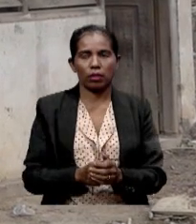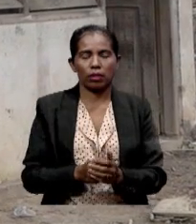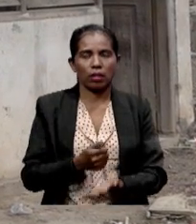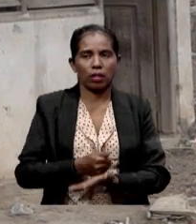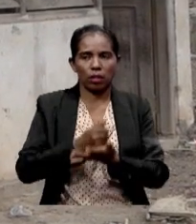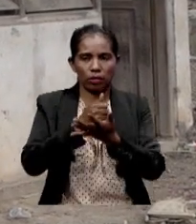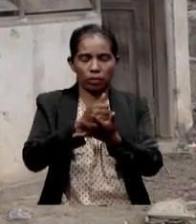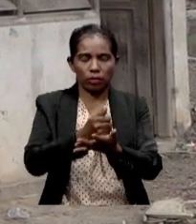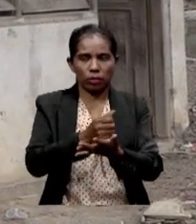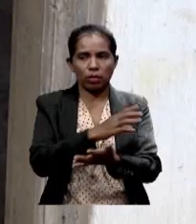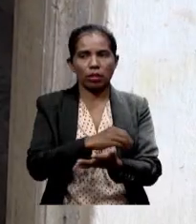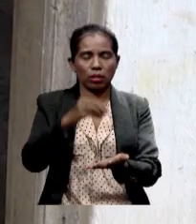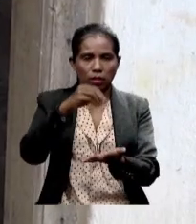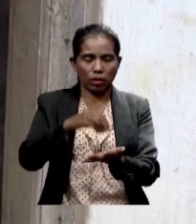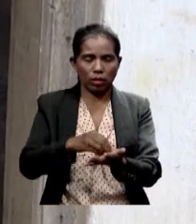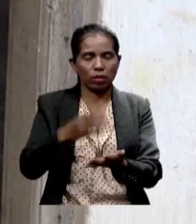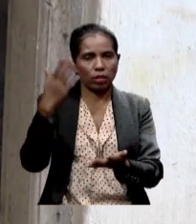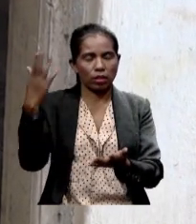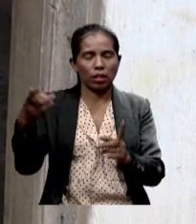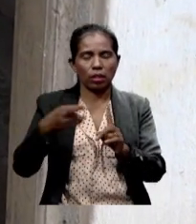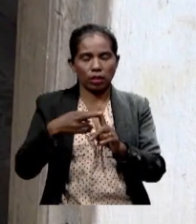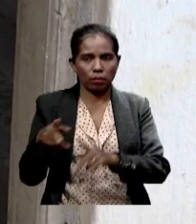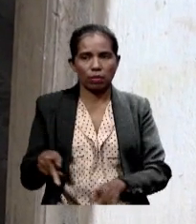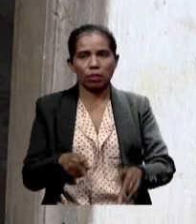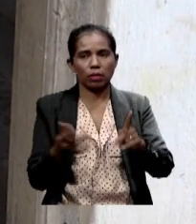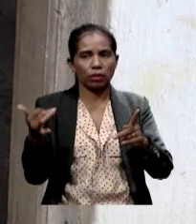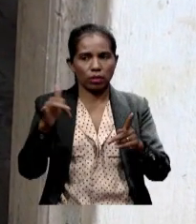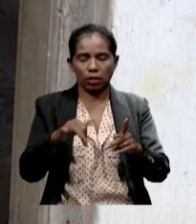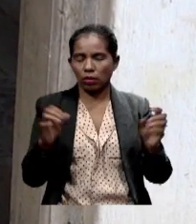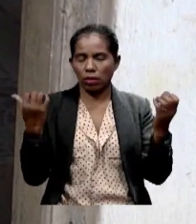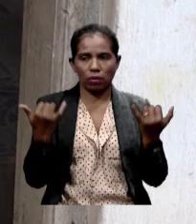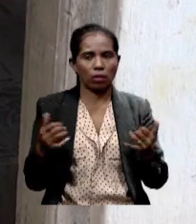de saneamento nebe instala e cemitério público Sira, to agora